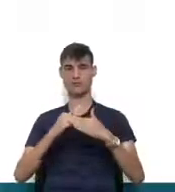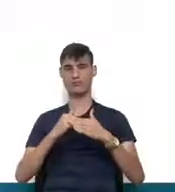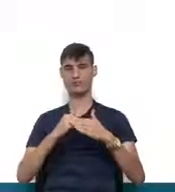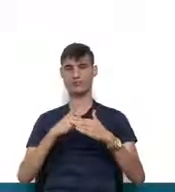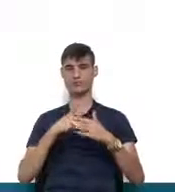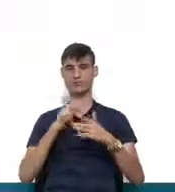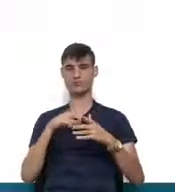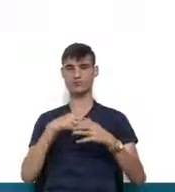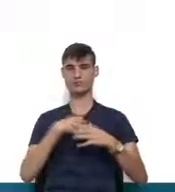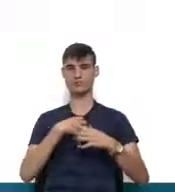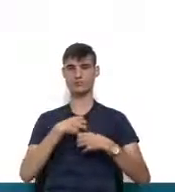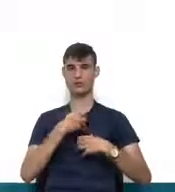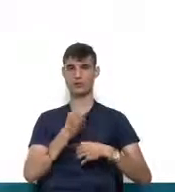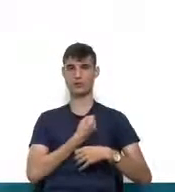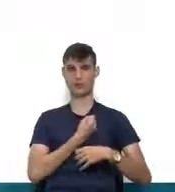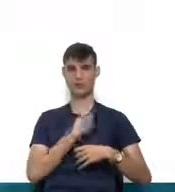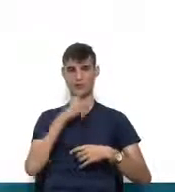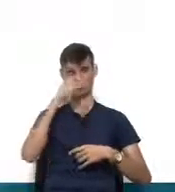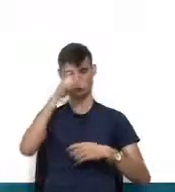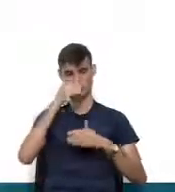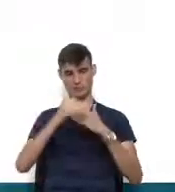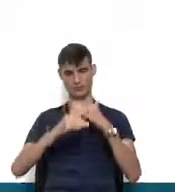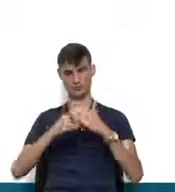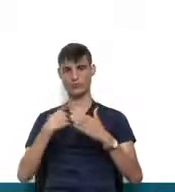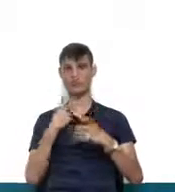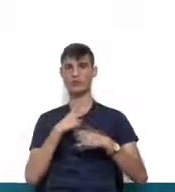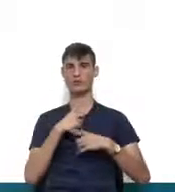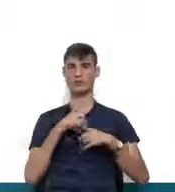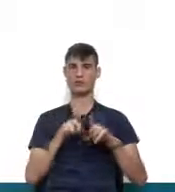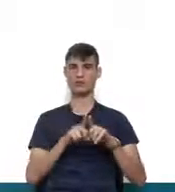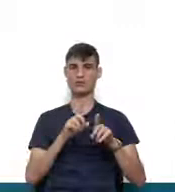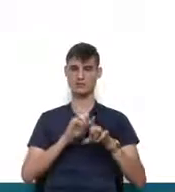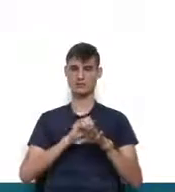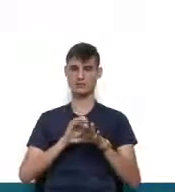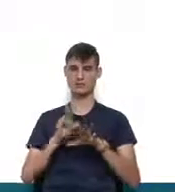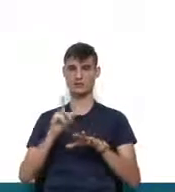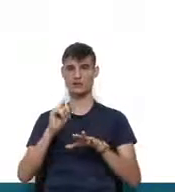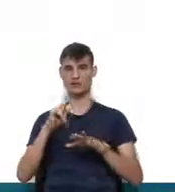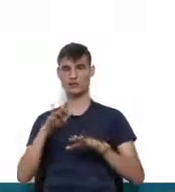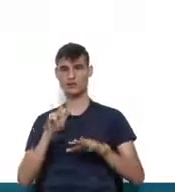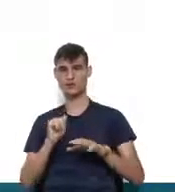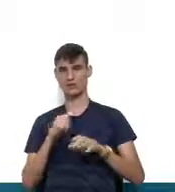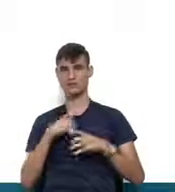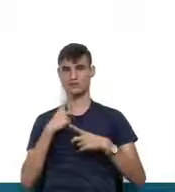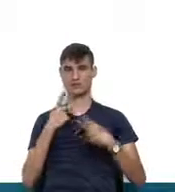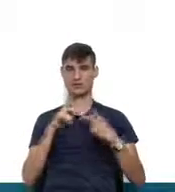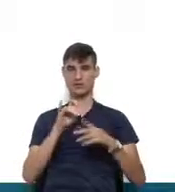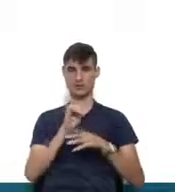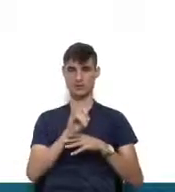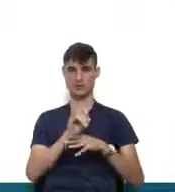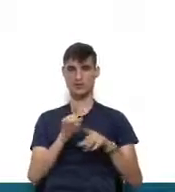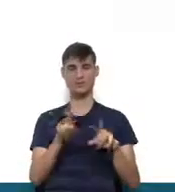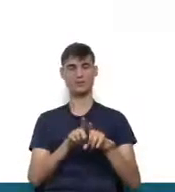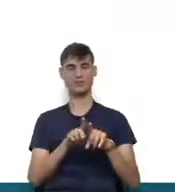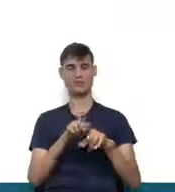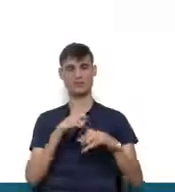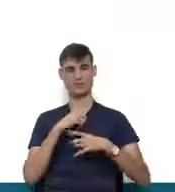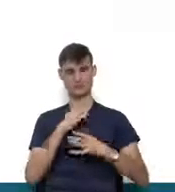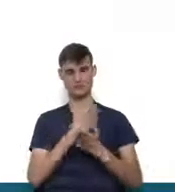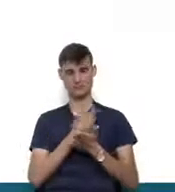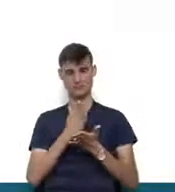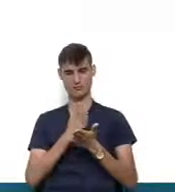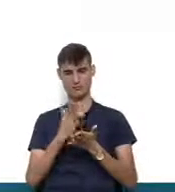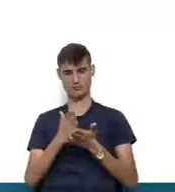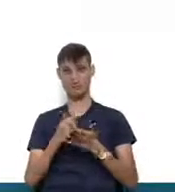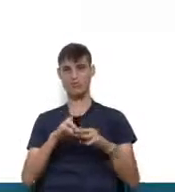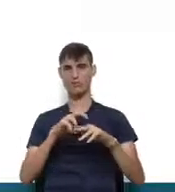em forma, né, de número complexo, nós vamos ter que fazer a derivada deste i, termo a termo. Então, o